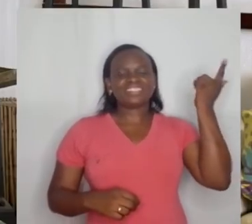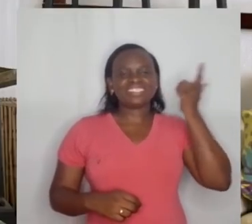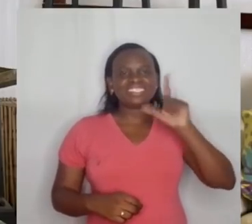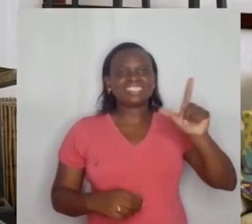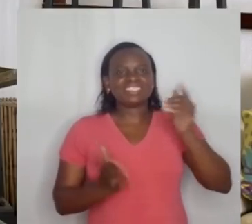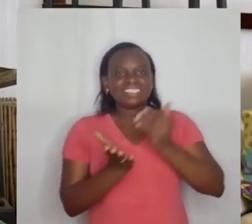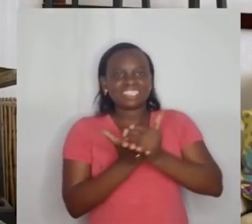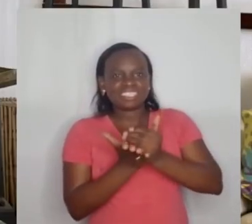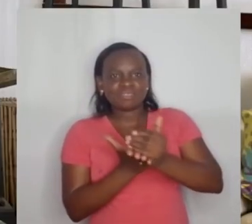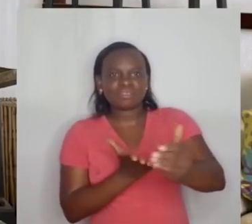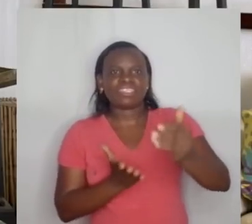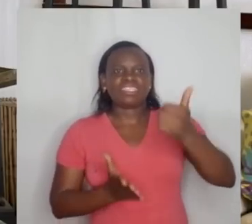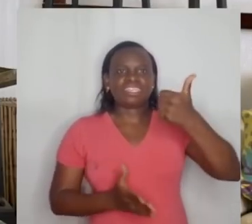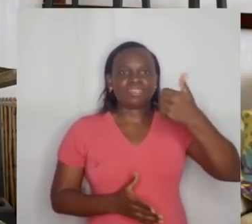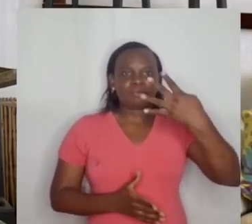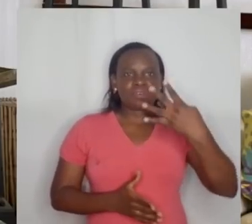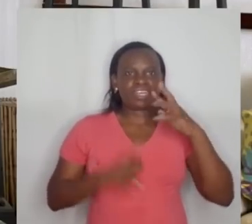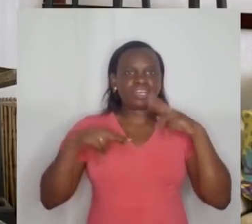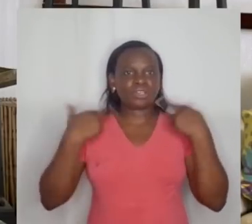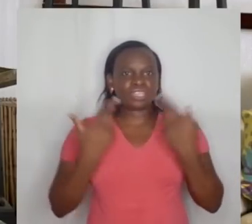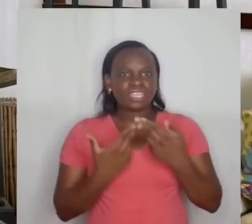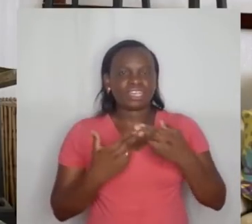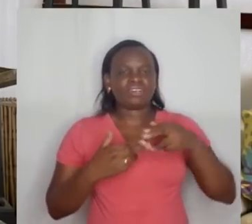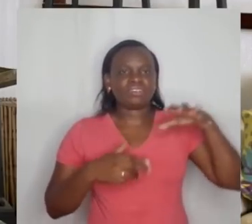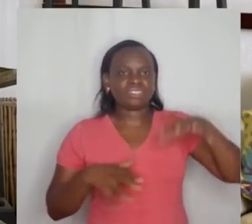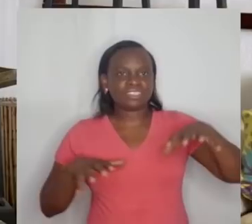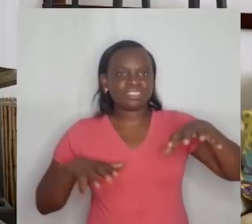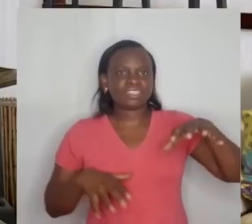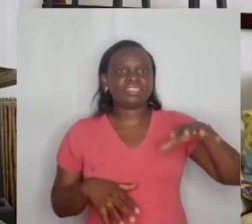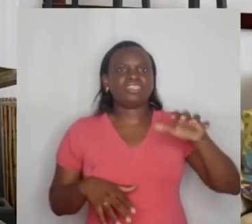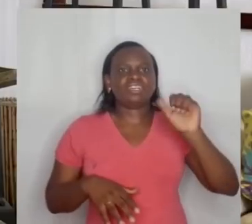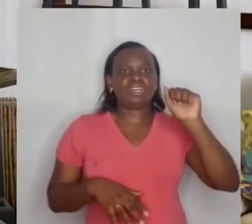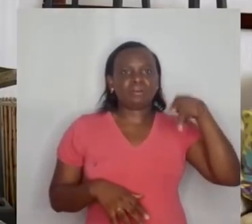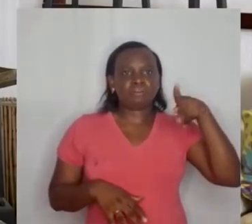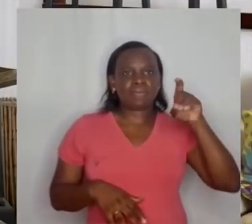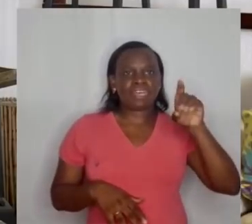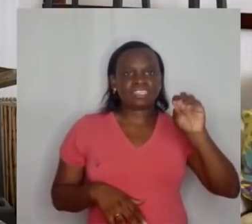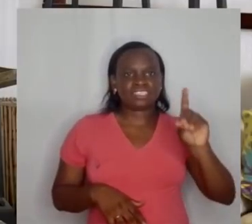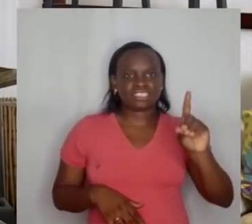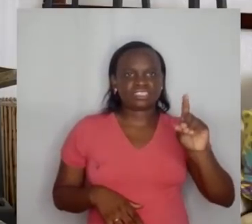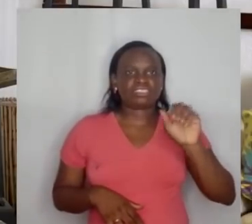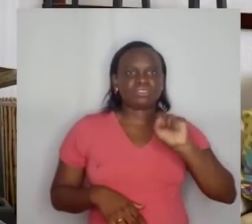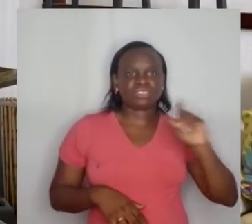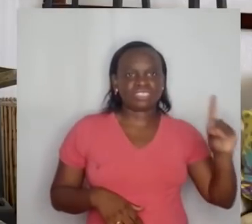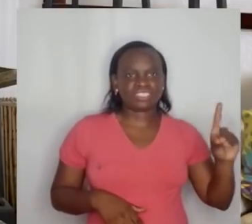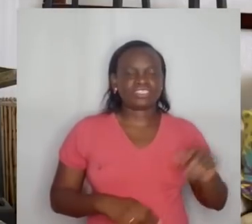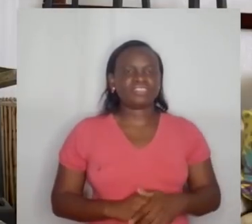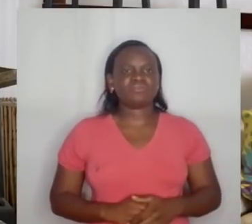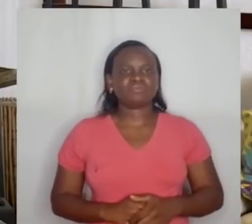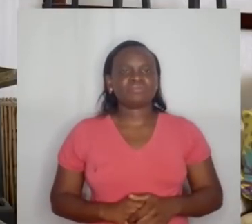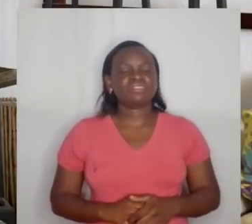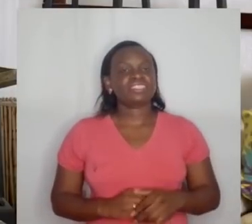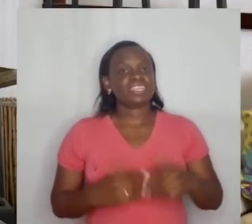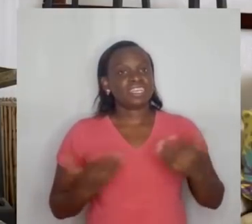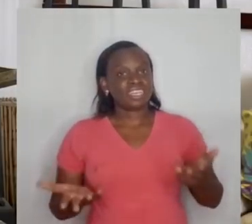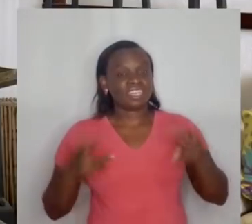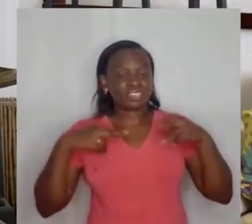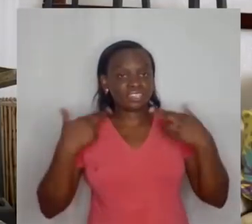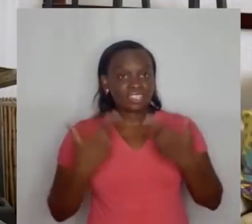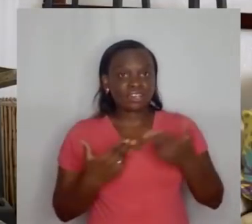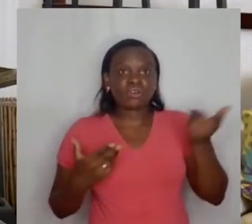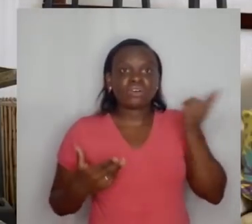Finalmente chegamos à abertura da 14ª Reunião Regional da Amped Sudeste, evento que